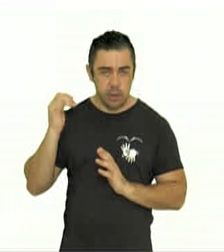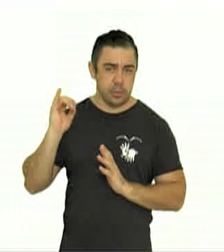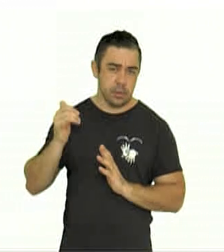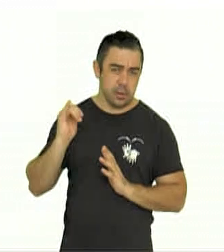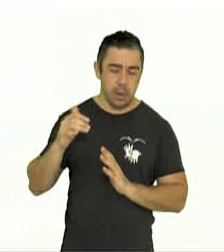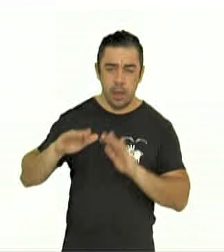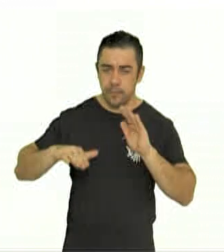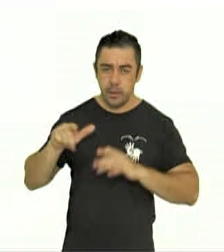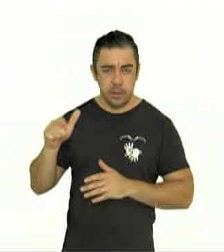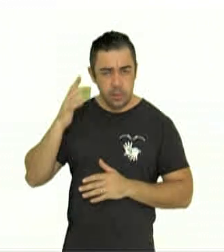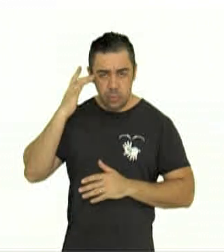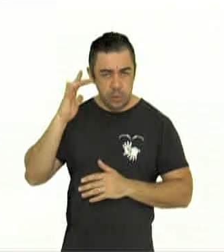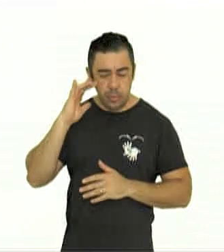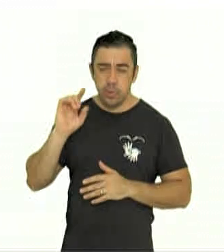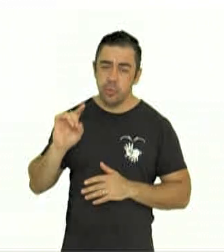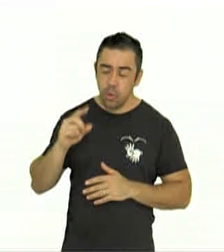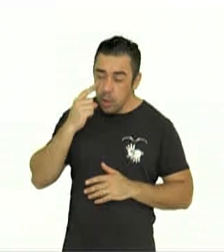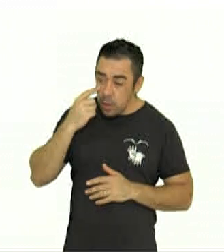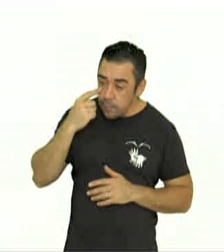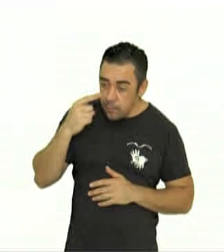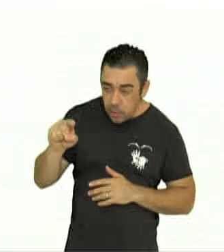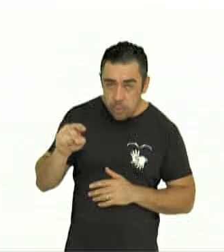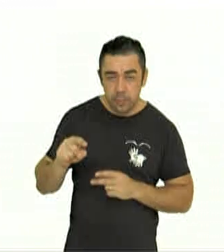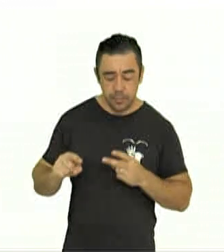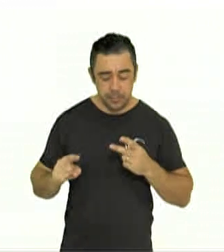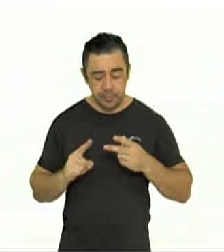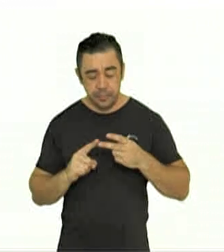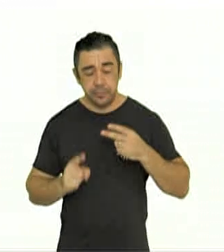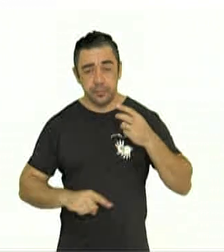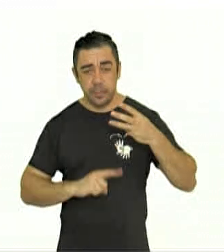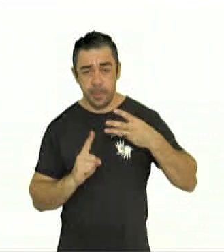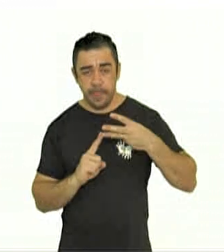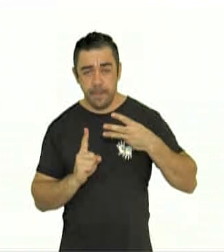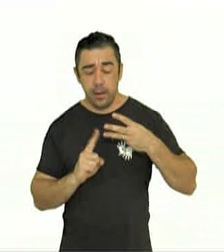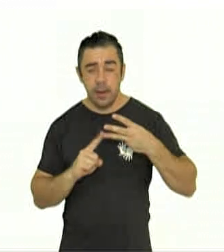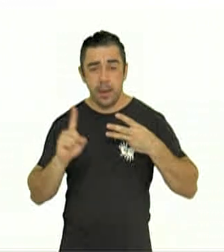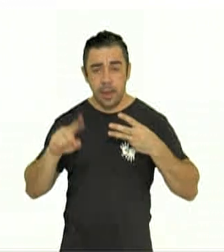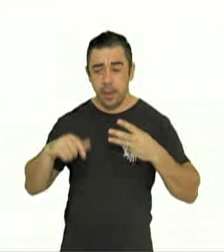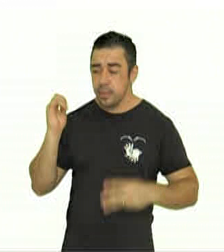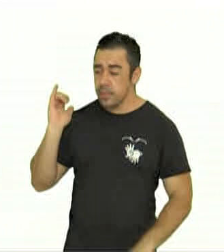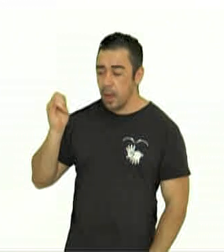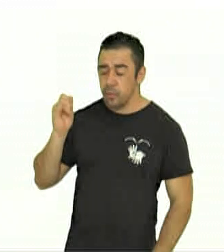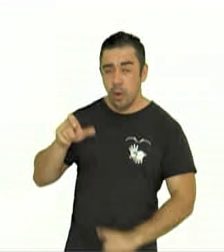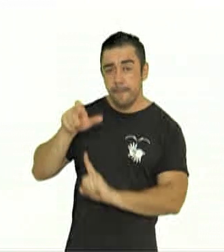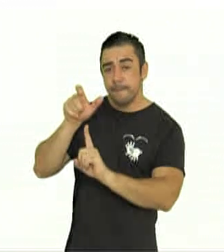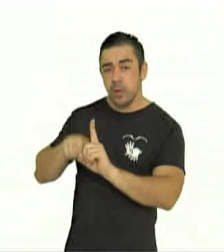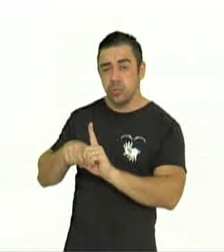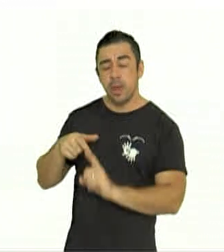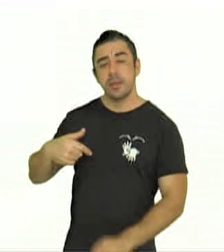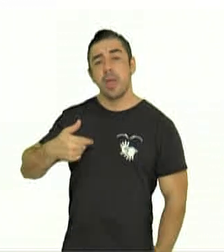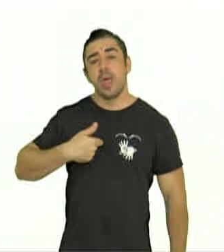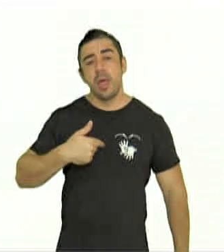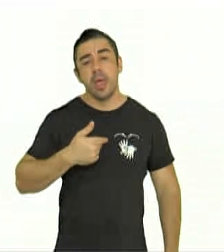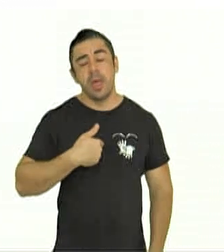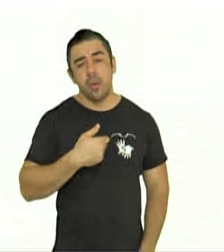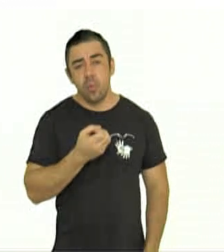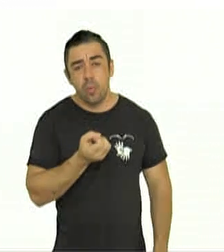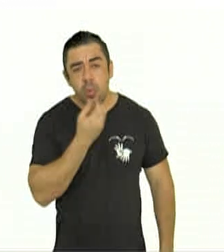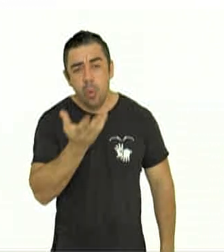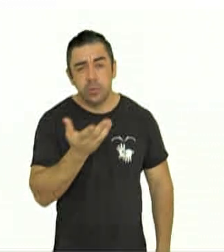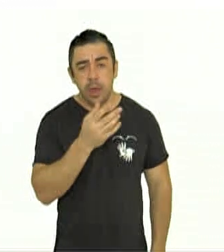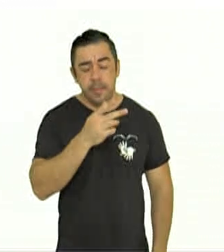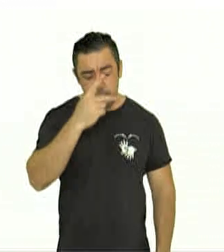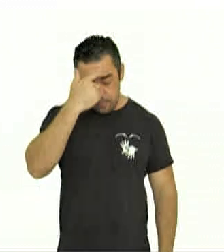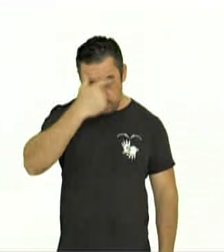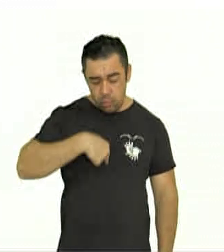não sabe, é só aquilo que ele viu. E o narrador personagem, ele conta a sua própria história. Além de contar sobre o seu